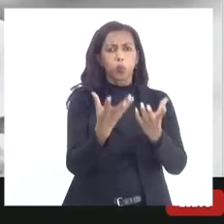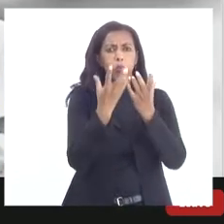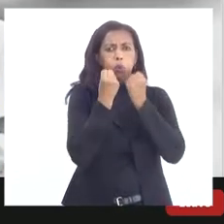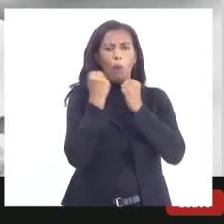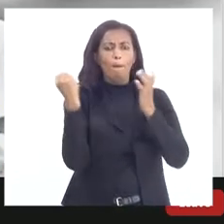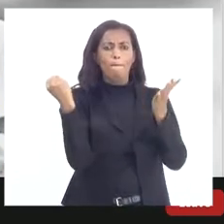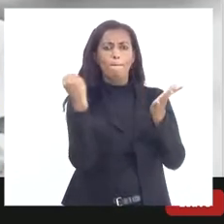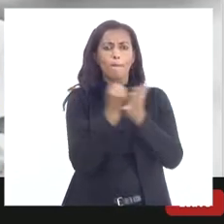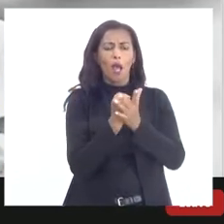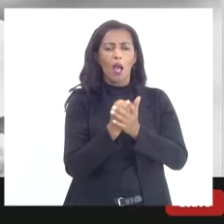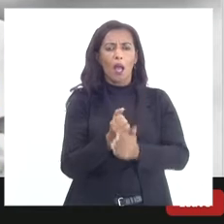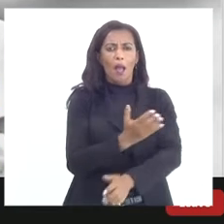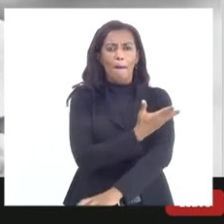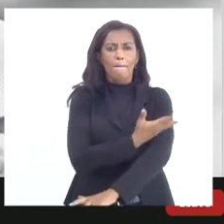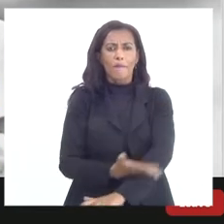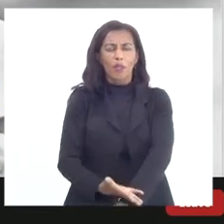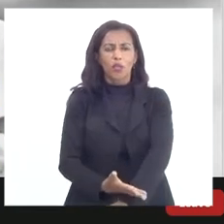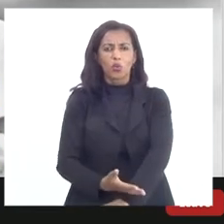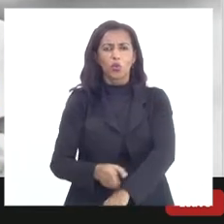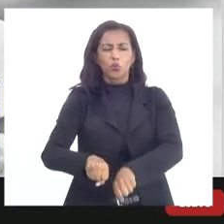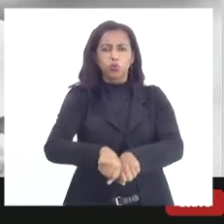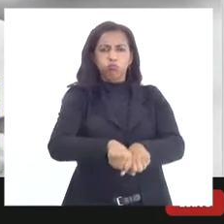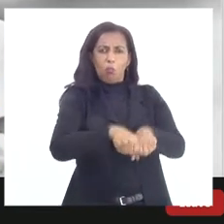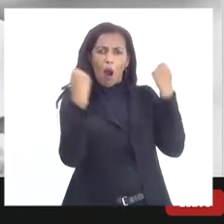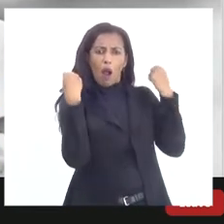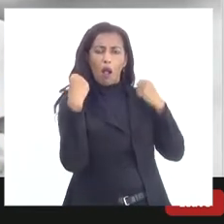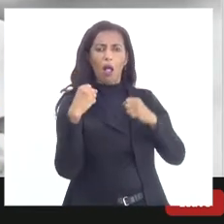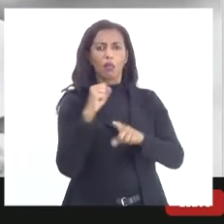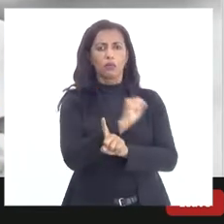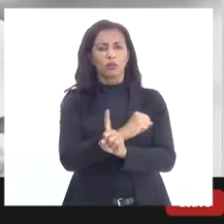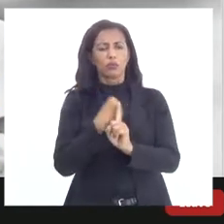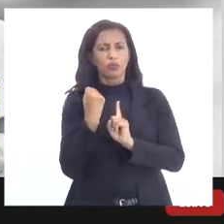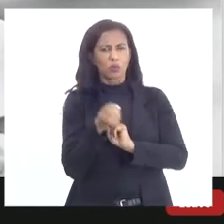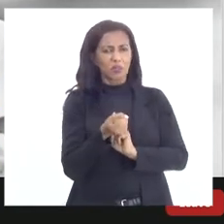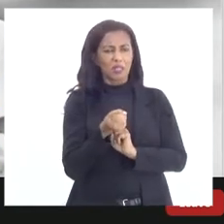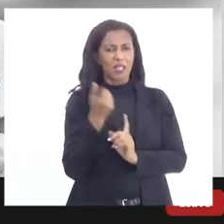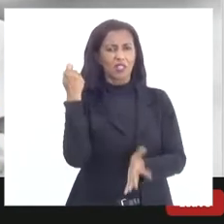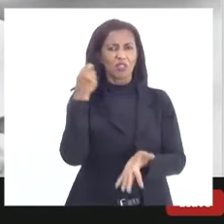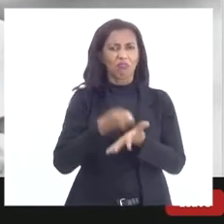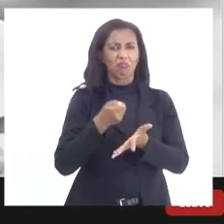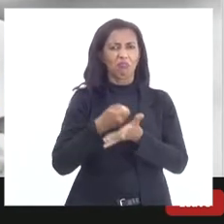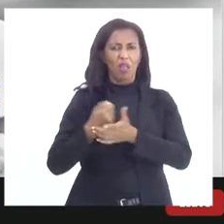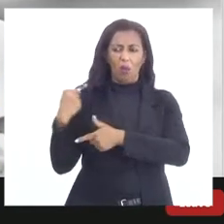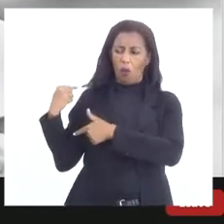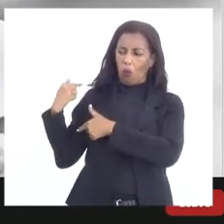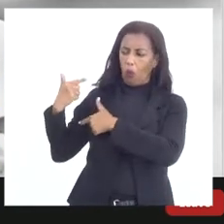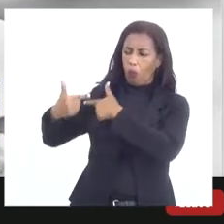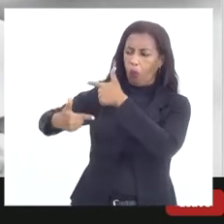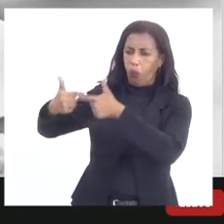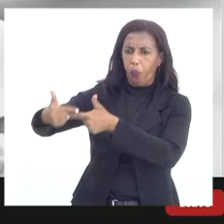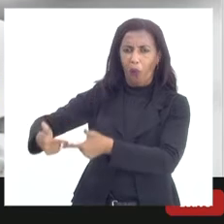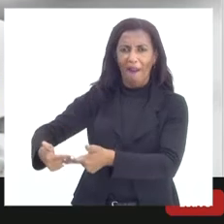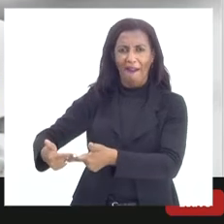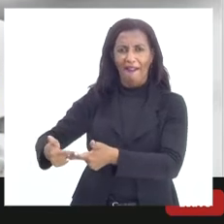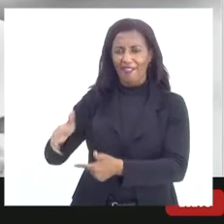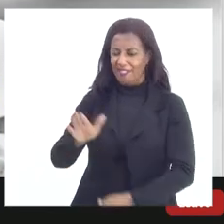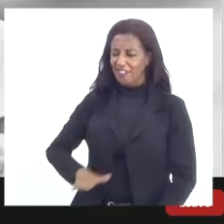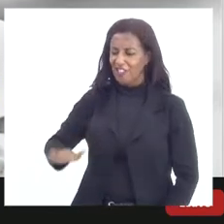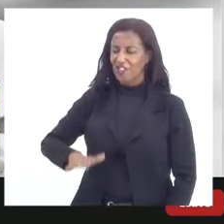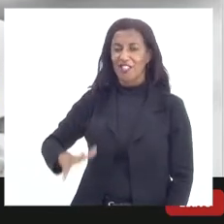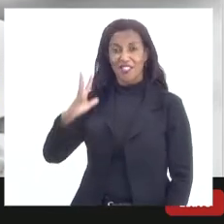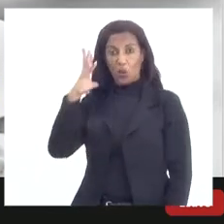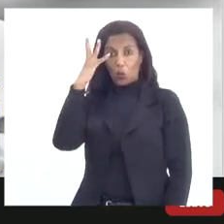a branquitude quebra. A branquitude da nossa sociedade, ela garante a herança daquelas crianças bonitas,